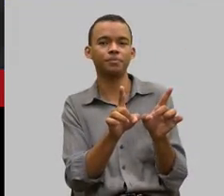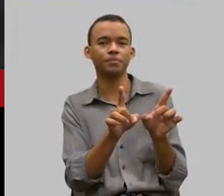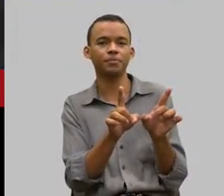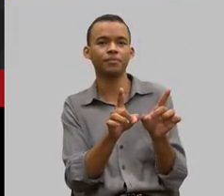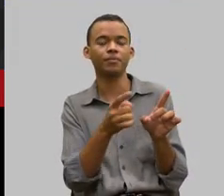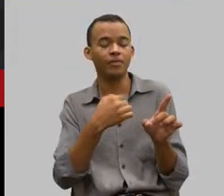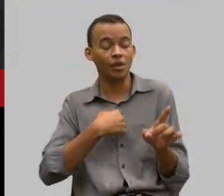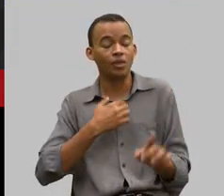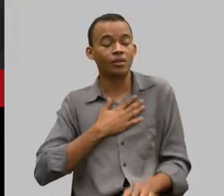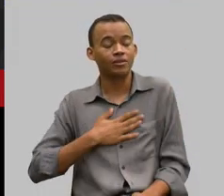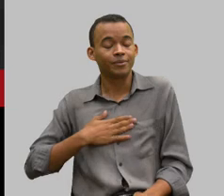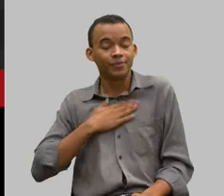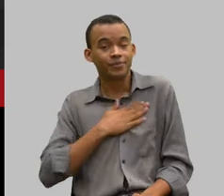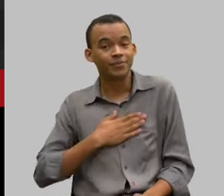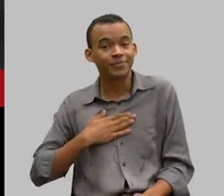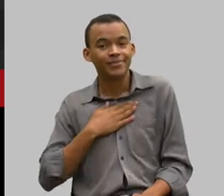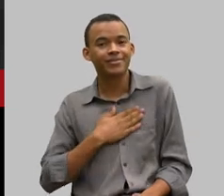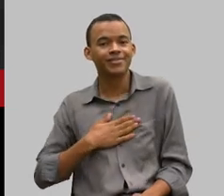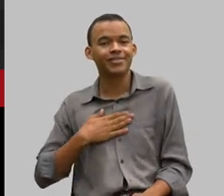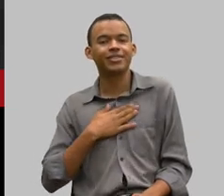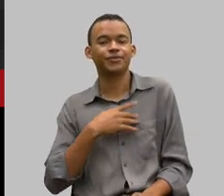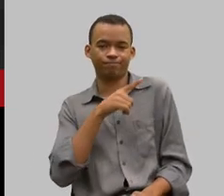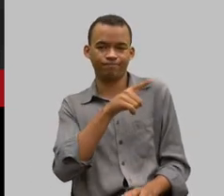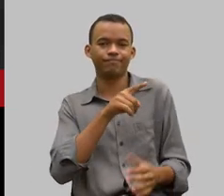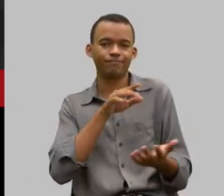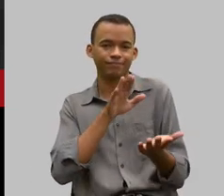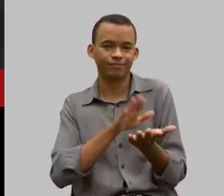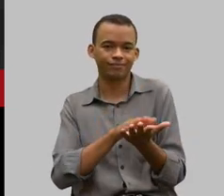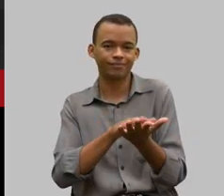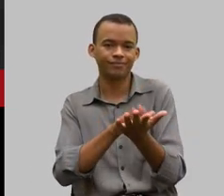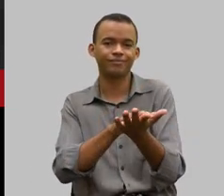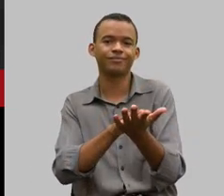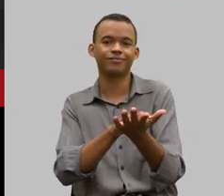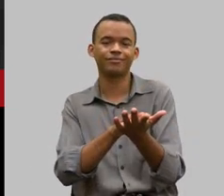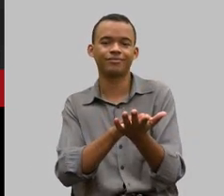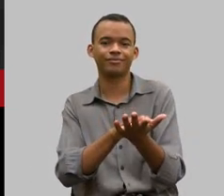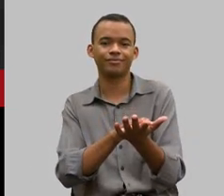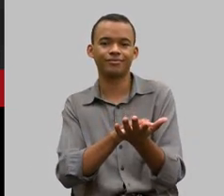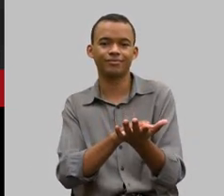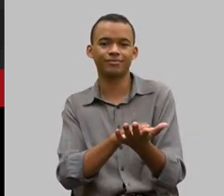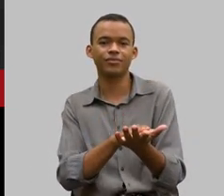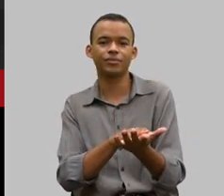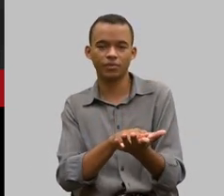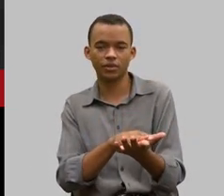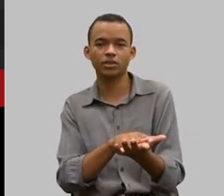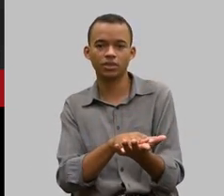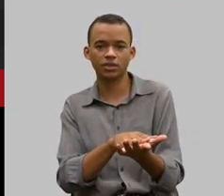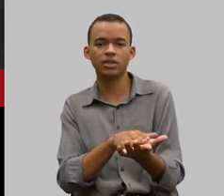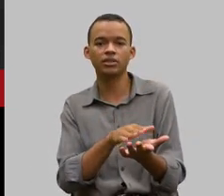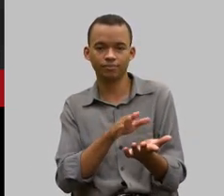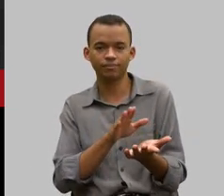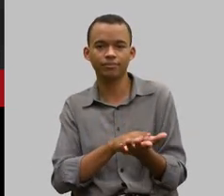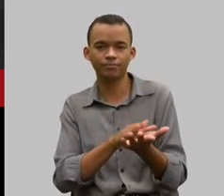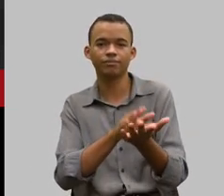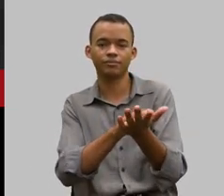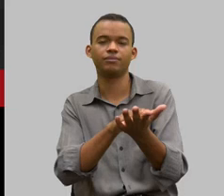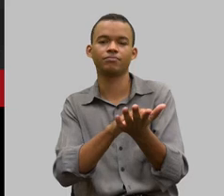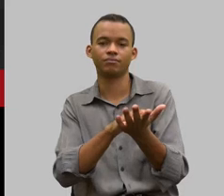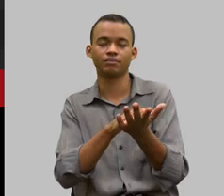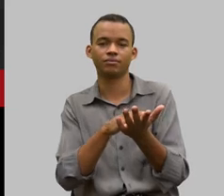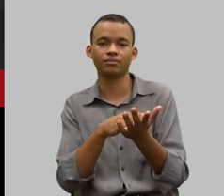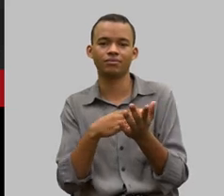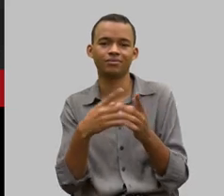aqui Além das Palavras elogiosas que vários dos Senhores estão fazendo em relação a esse trabalho mas nem os membros da oposição